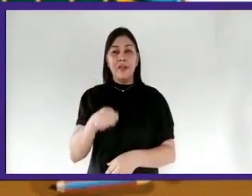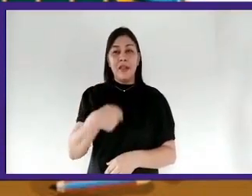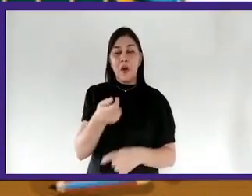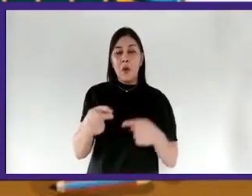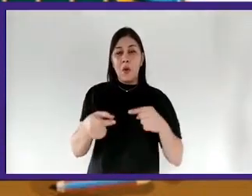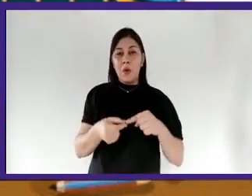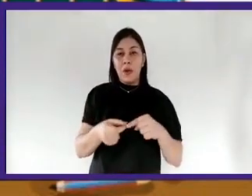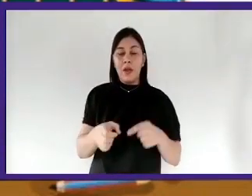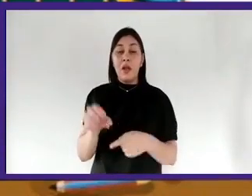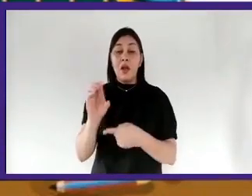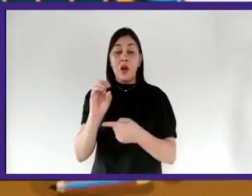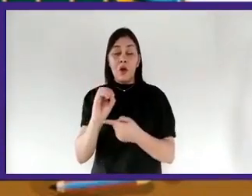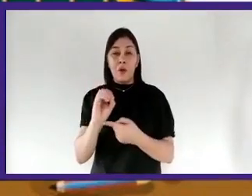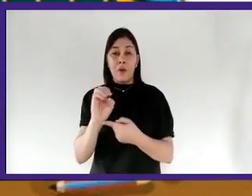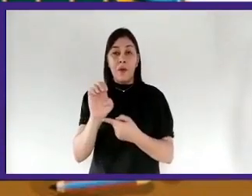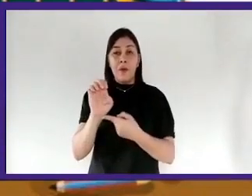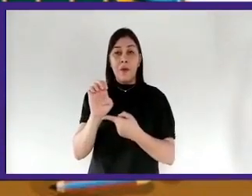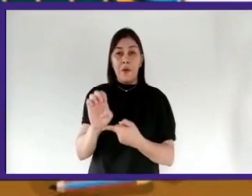E,